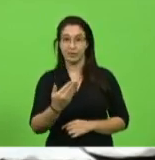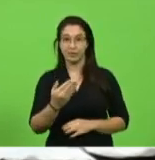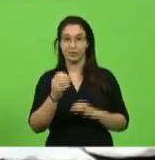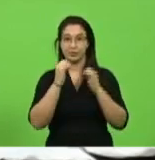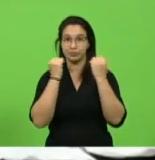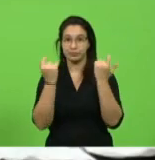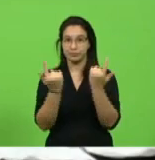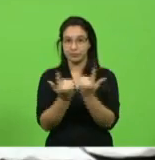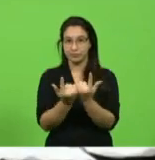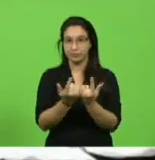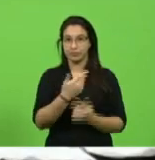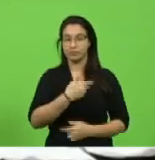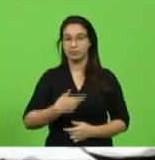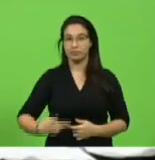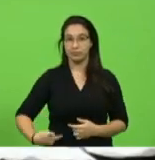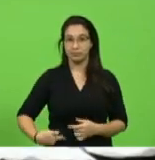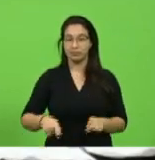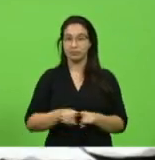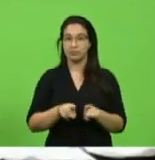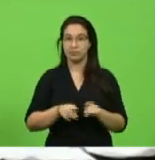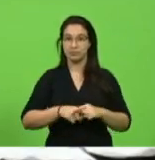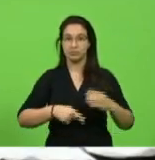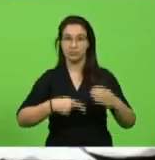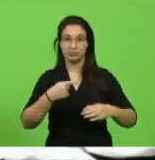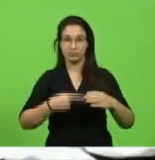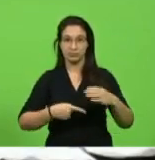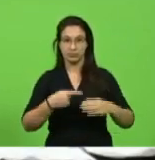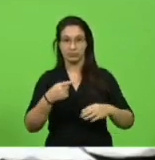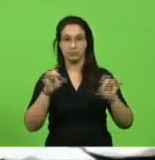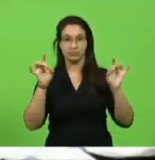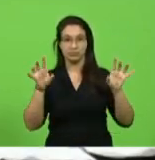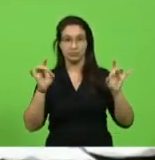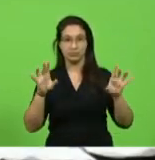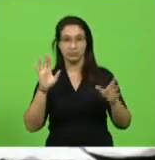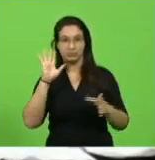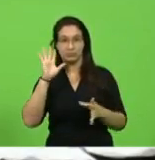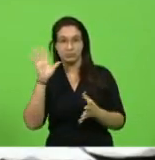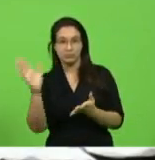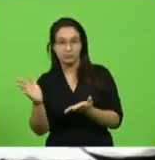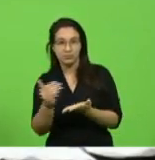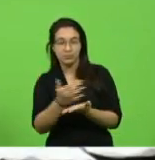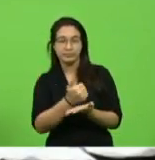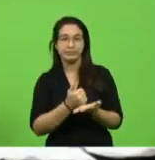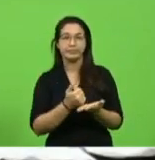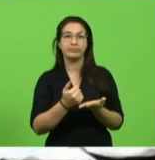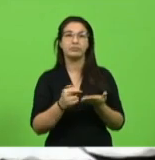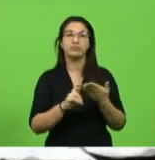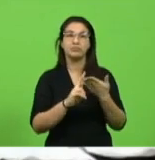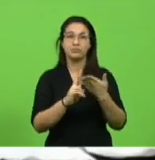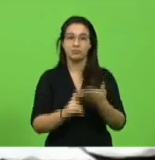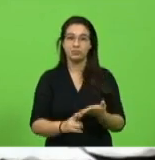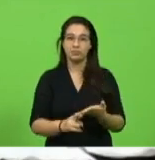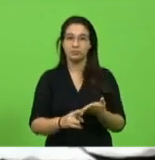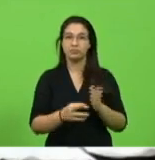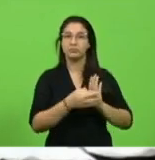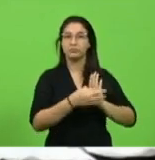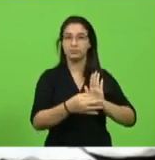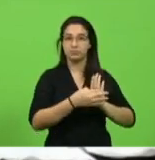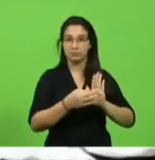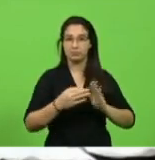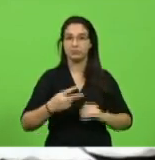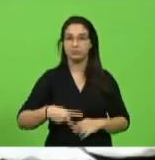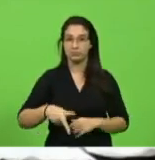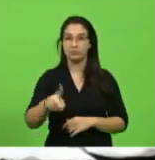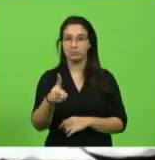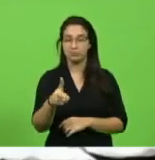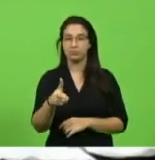Santa Catarina e a comissão especial instituída para a apuração da representação ofereceu parecer pelo prosseguimento